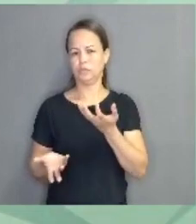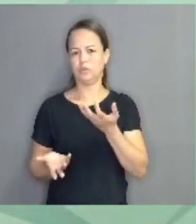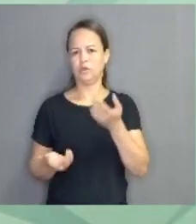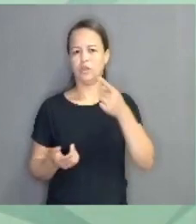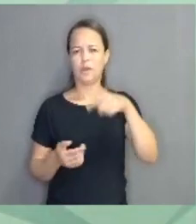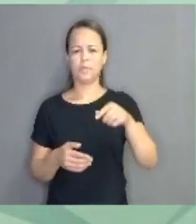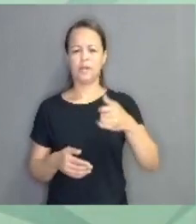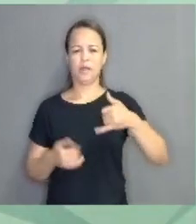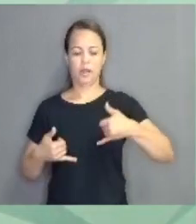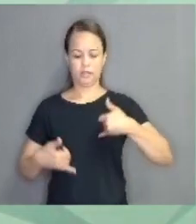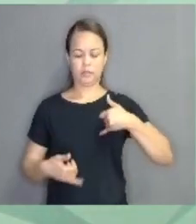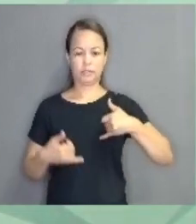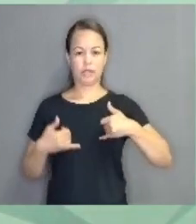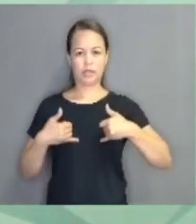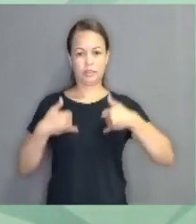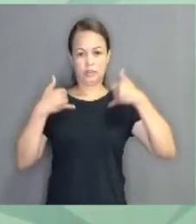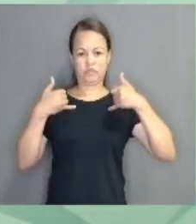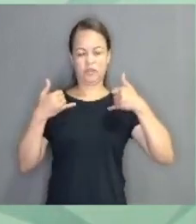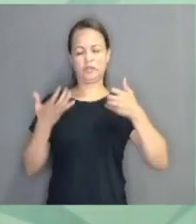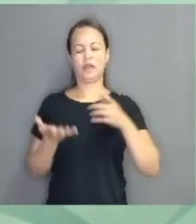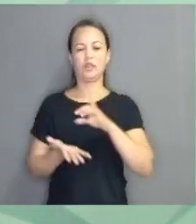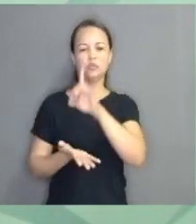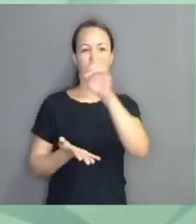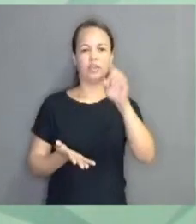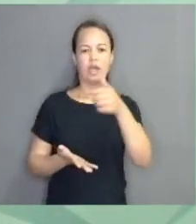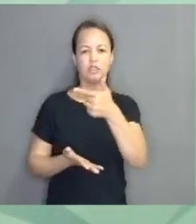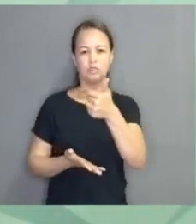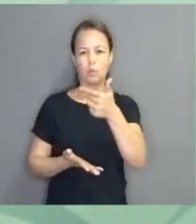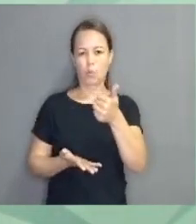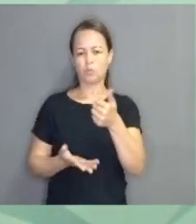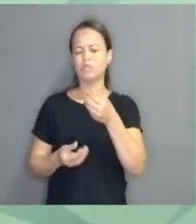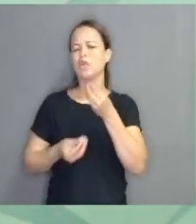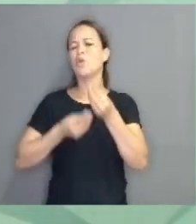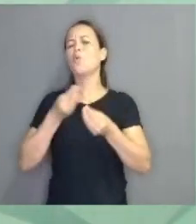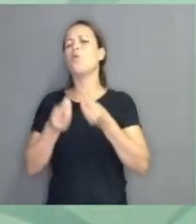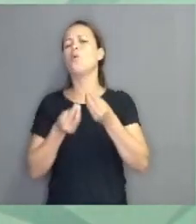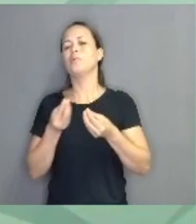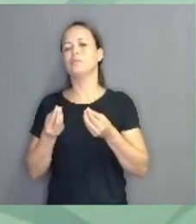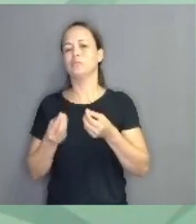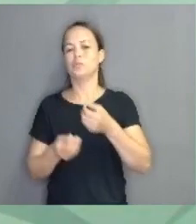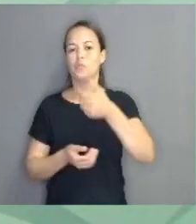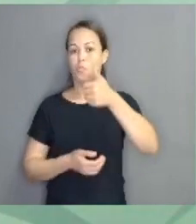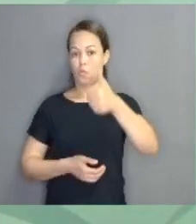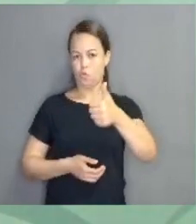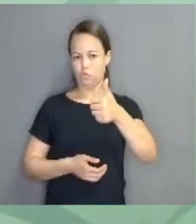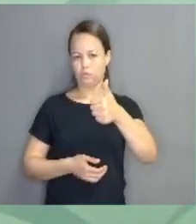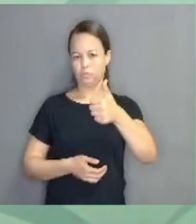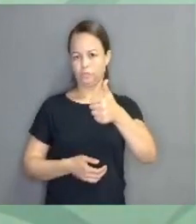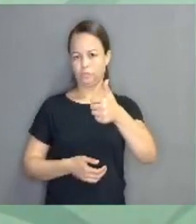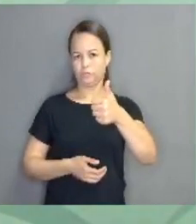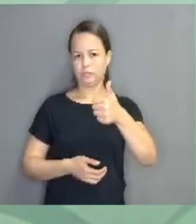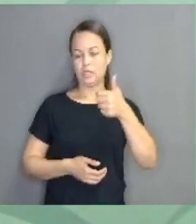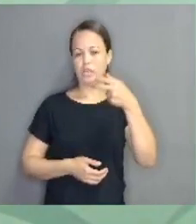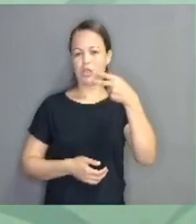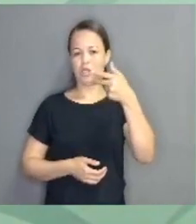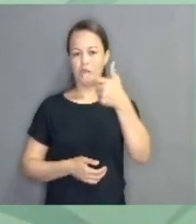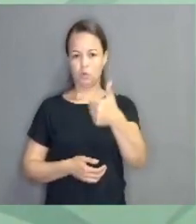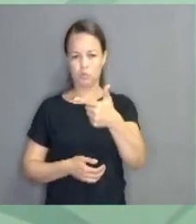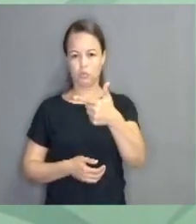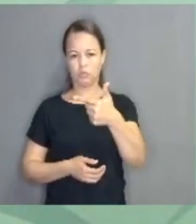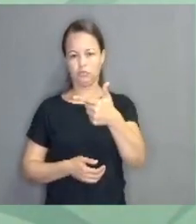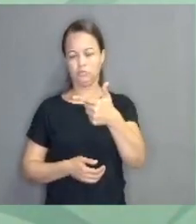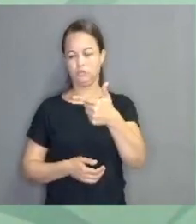12? Muito bem, pessoal, é isso mesmo. A gente forma usando o 1 e o 2.